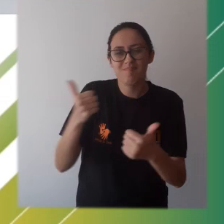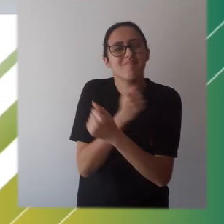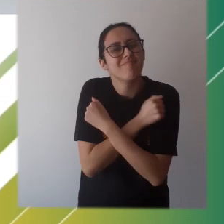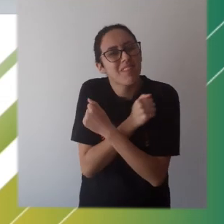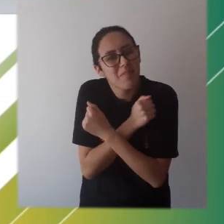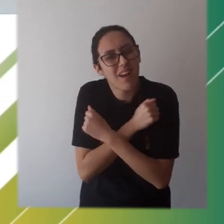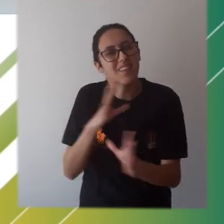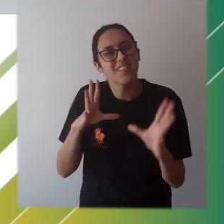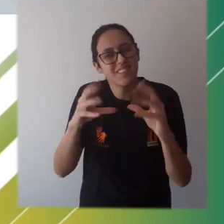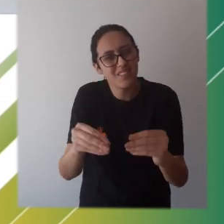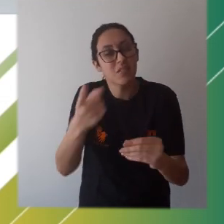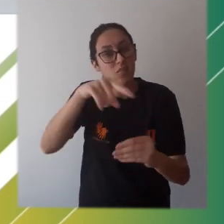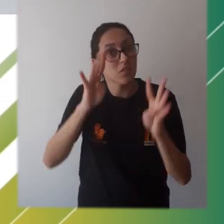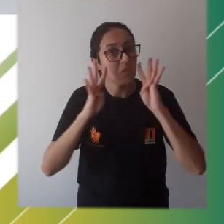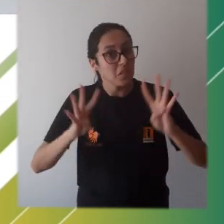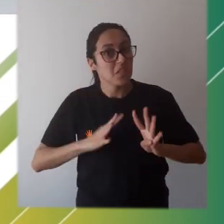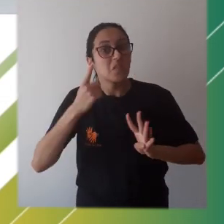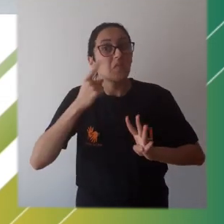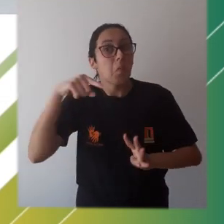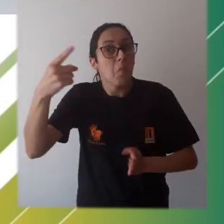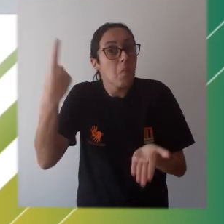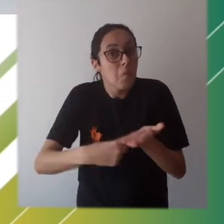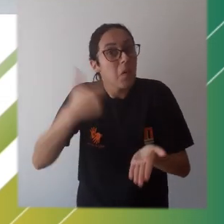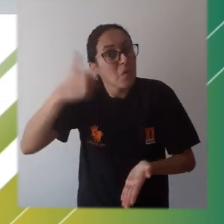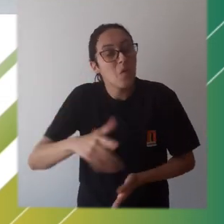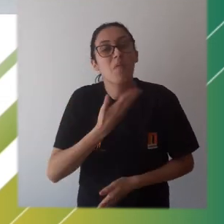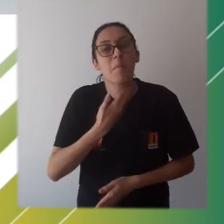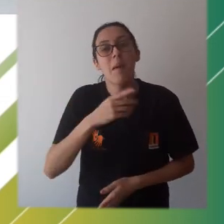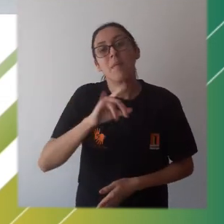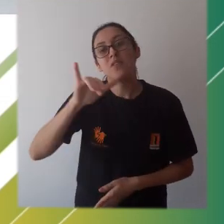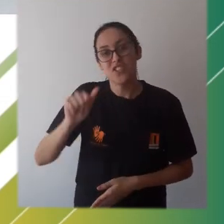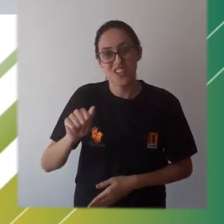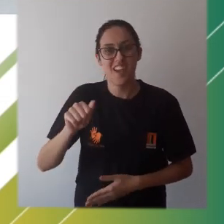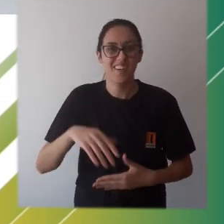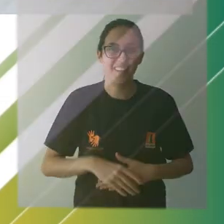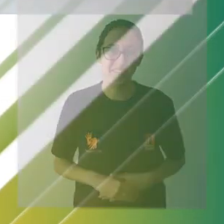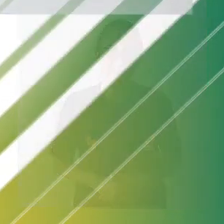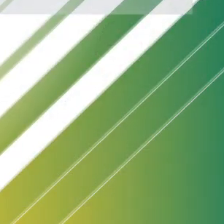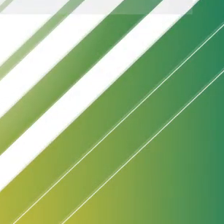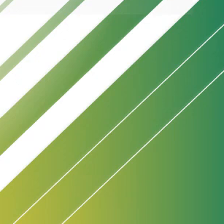certo? Fica o meu abraço e fique ligado que a gente volta a qualquer momento com mais um Papo em Dia.